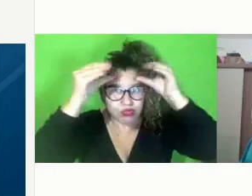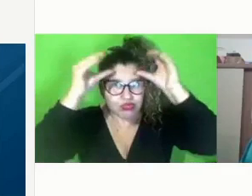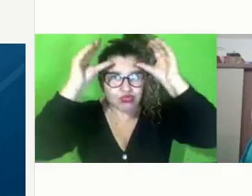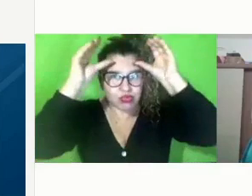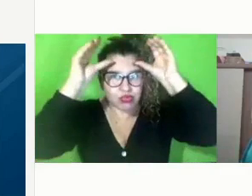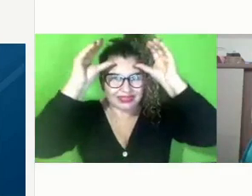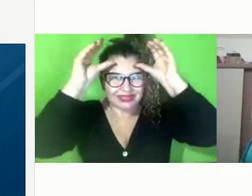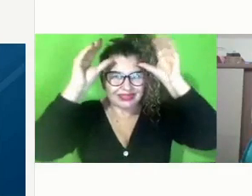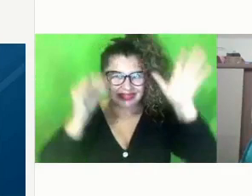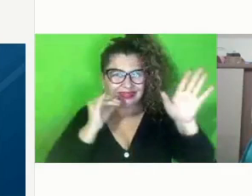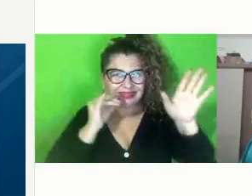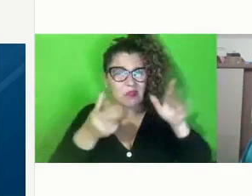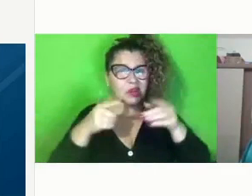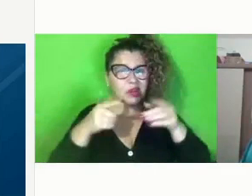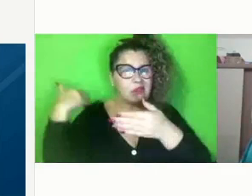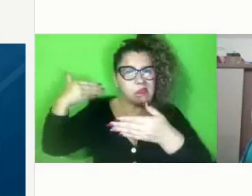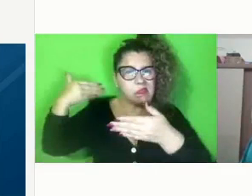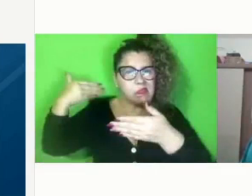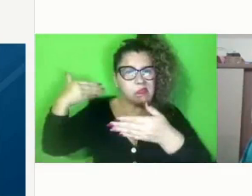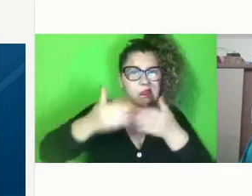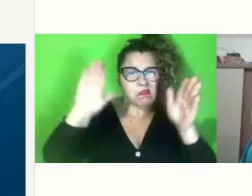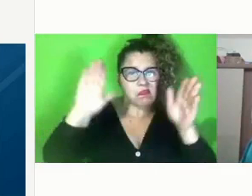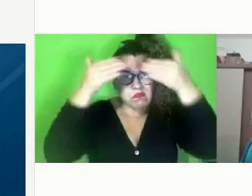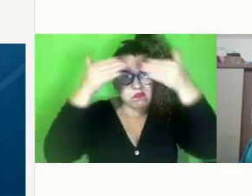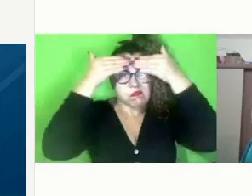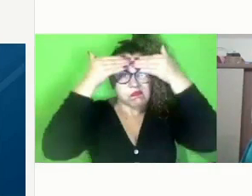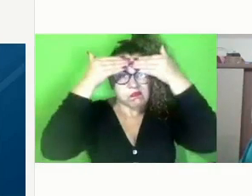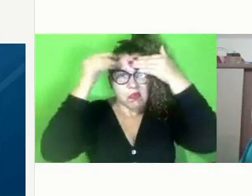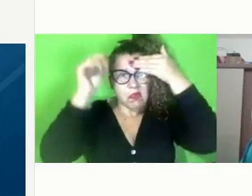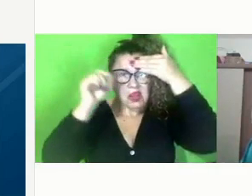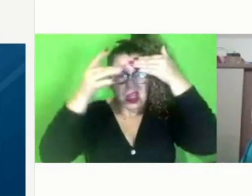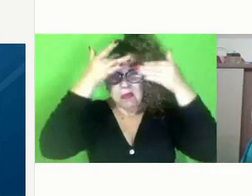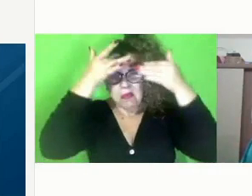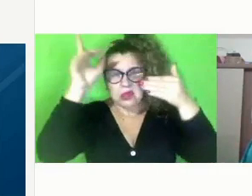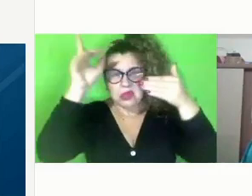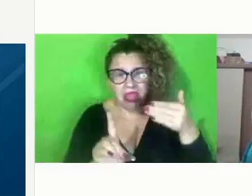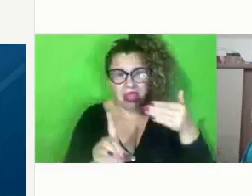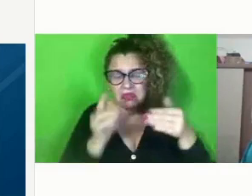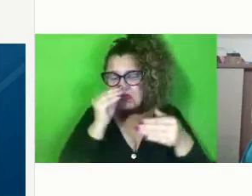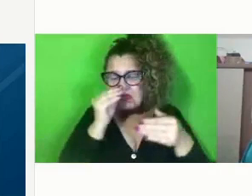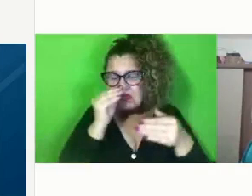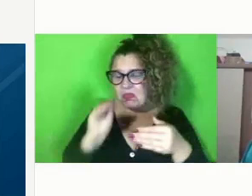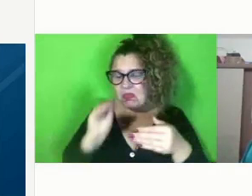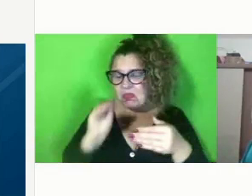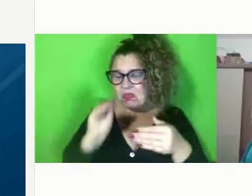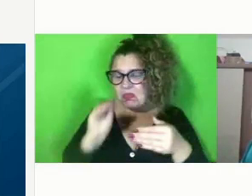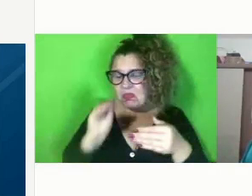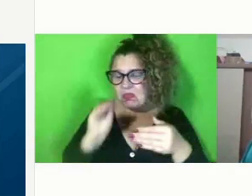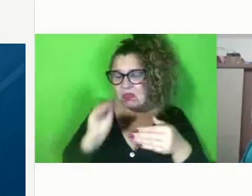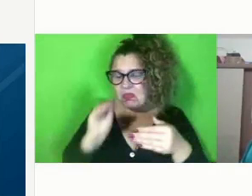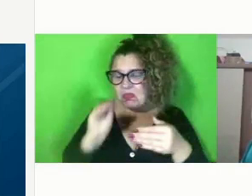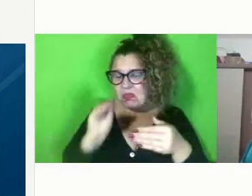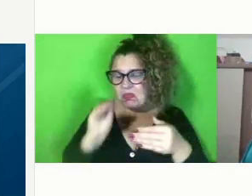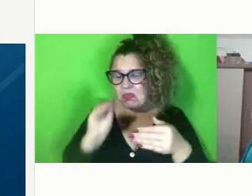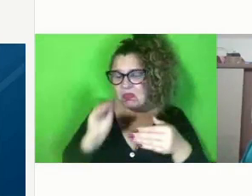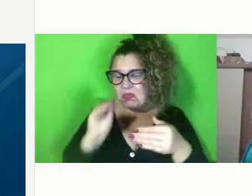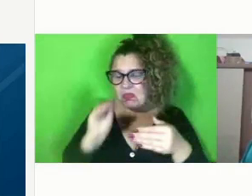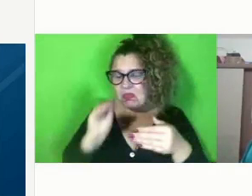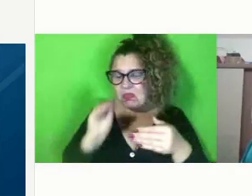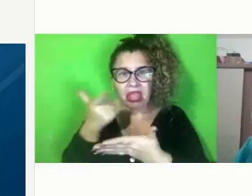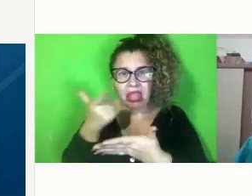milenar de que a pessoa com deficiência, ela é um nada, ela é um zero à esquerda. Que ela é incapaz de estudar, que ela é incapaz de produzir, que